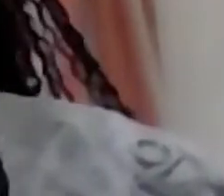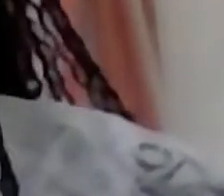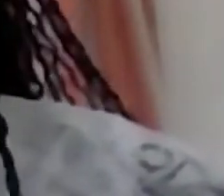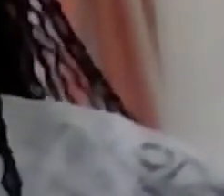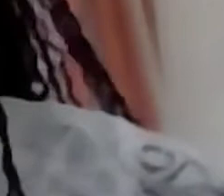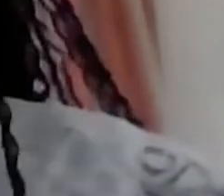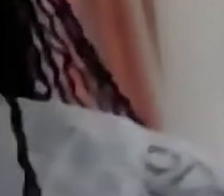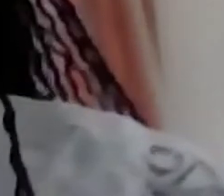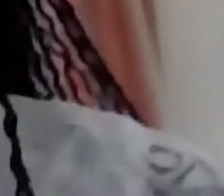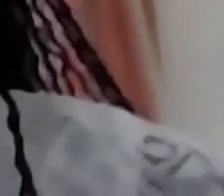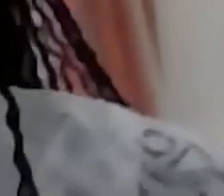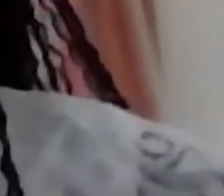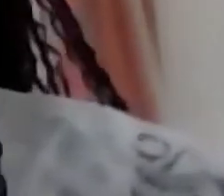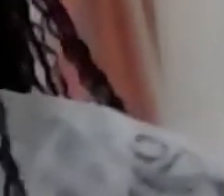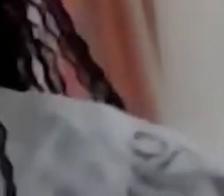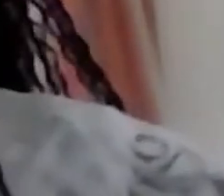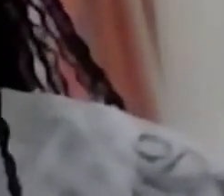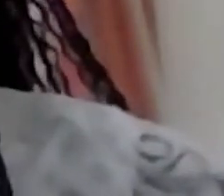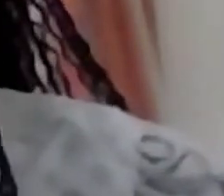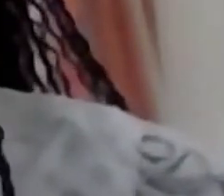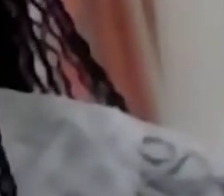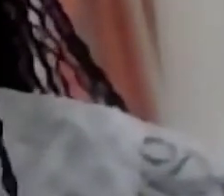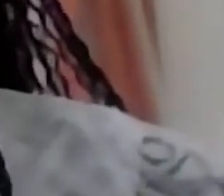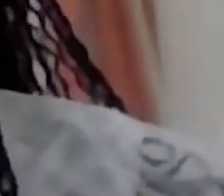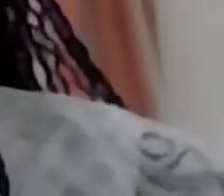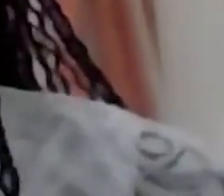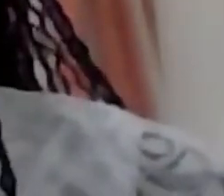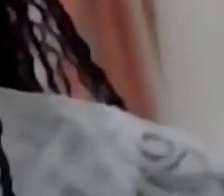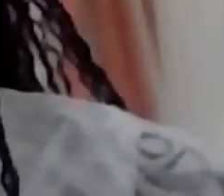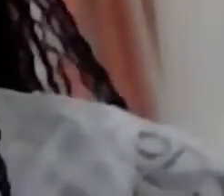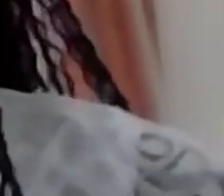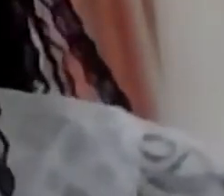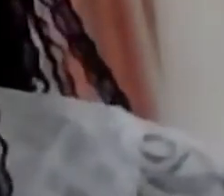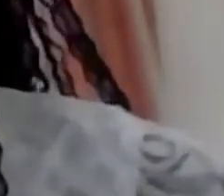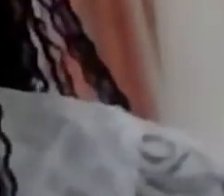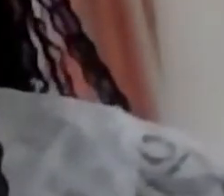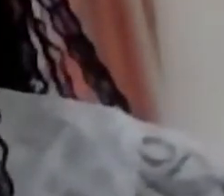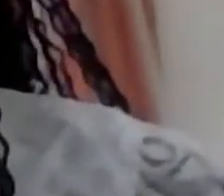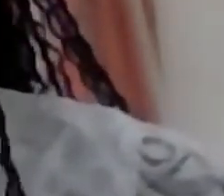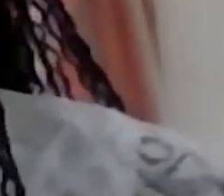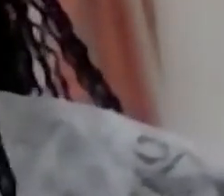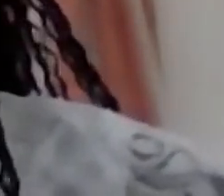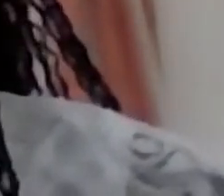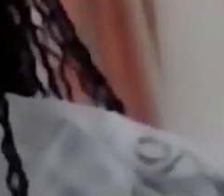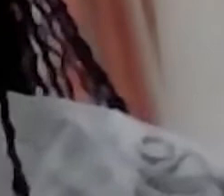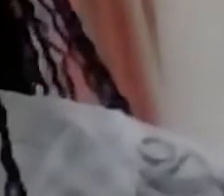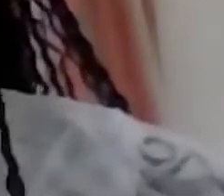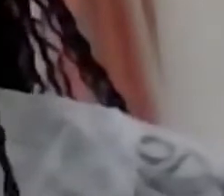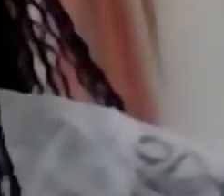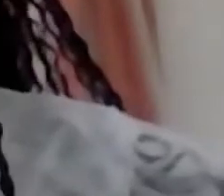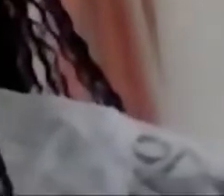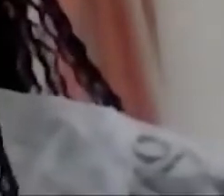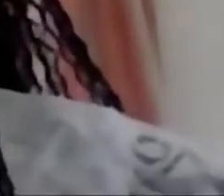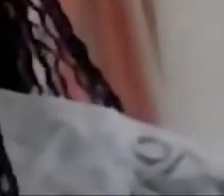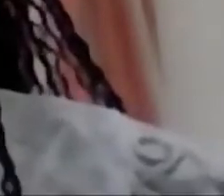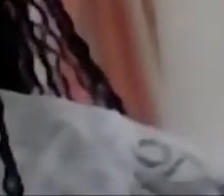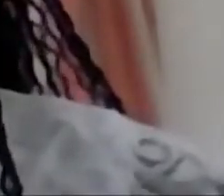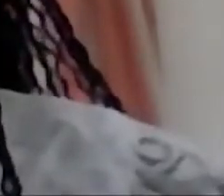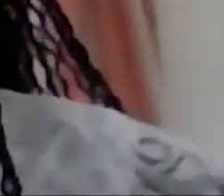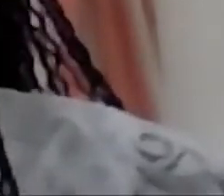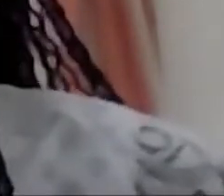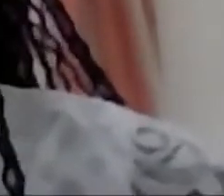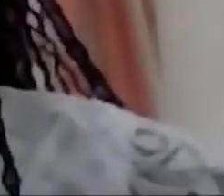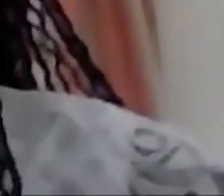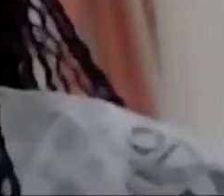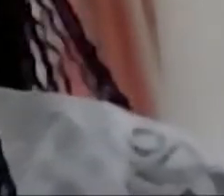mais importante hoje, para os nossos jovens, inclusive, que estão ingressando nas universidades, estão tendo essas aberturas nas